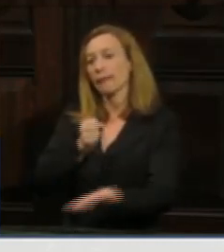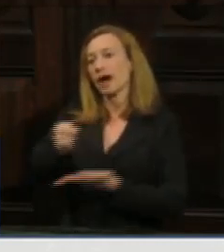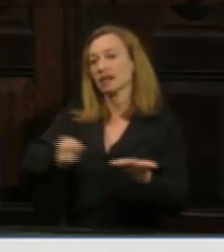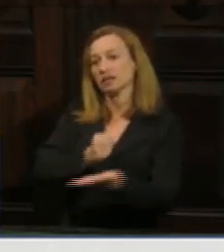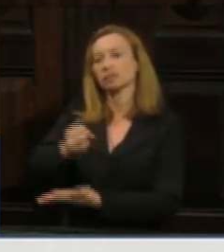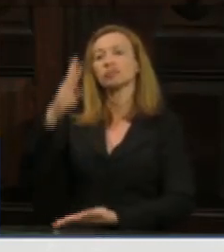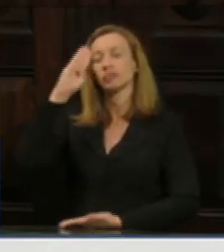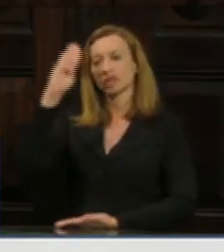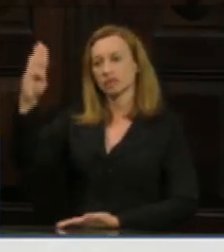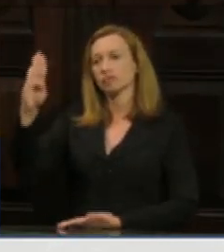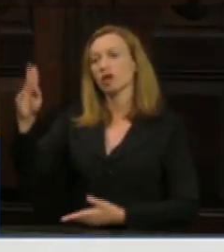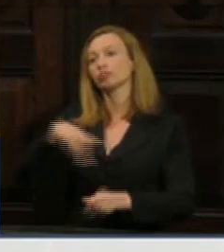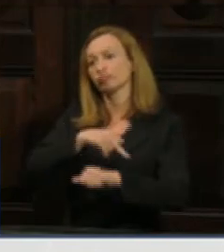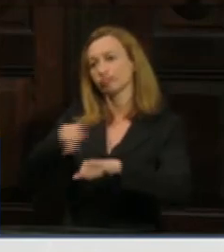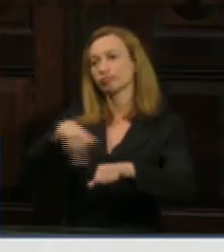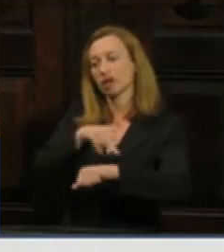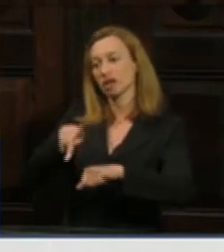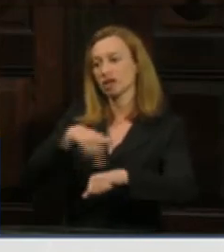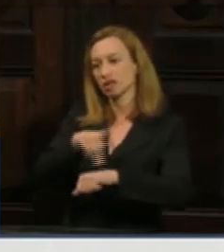preocupado com o futuro,